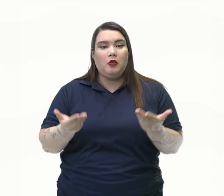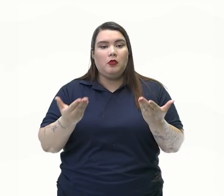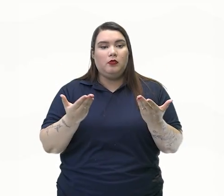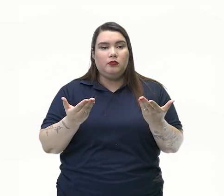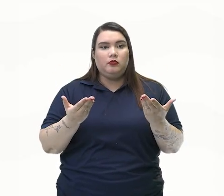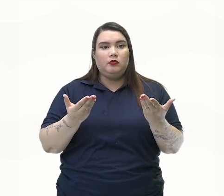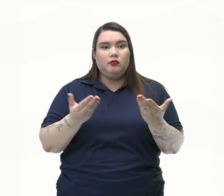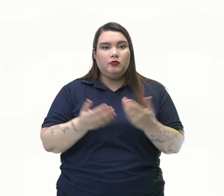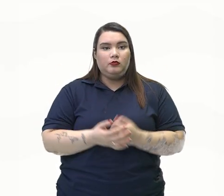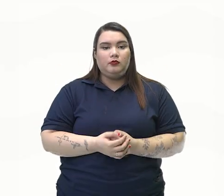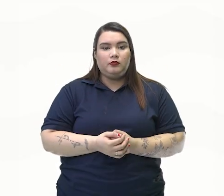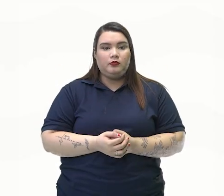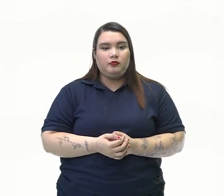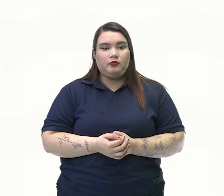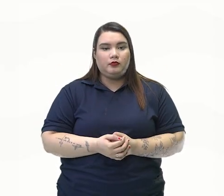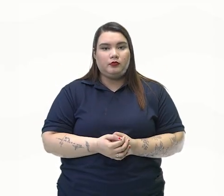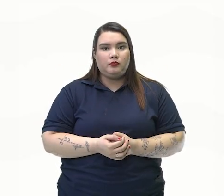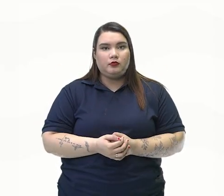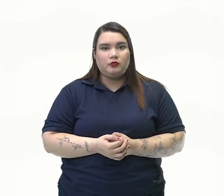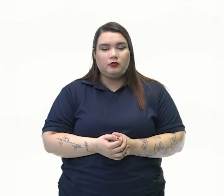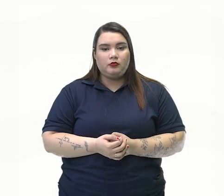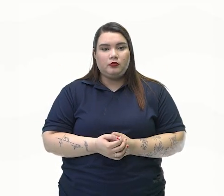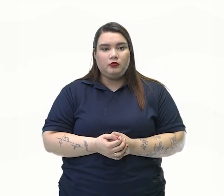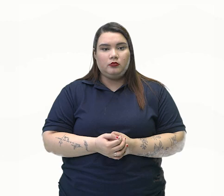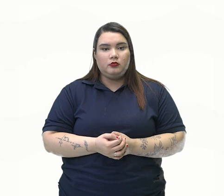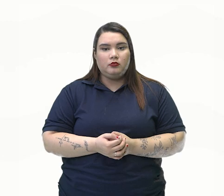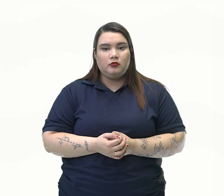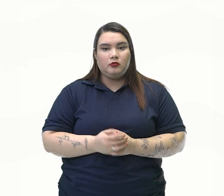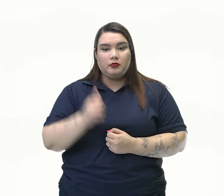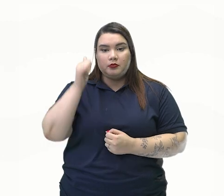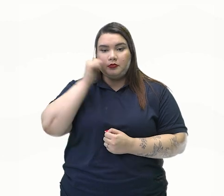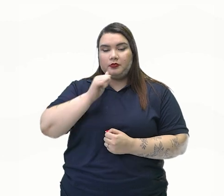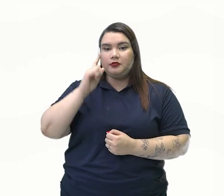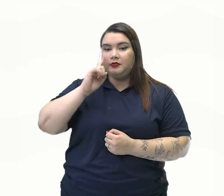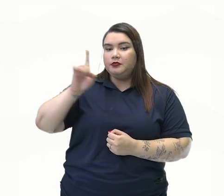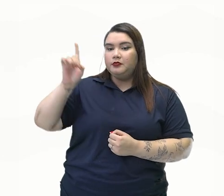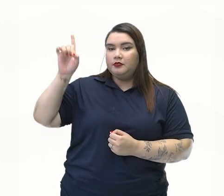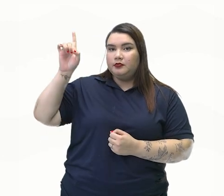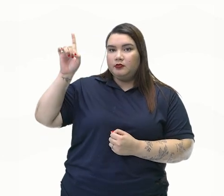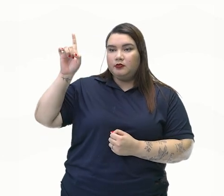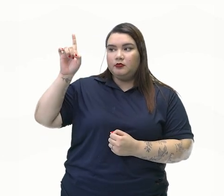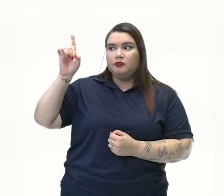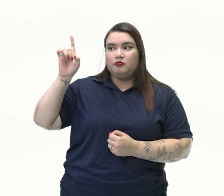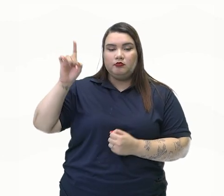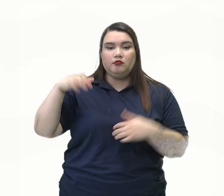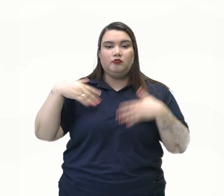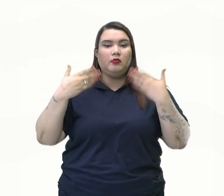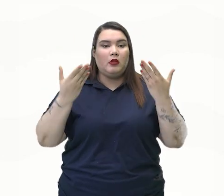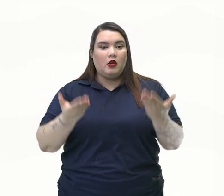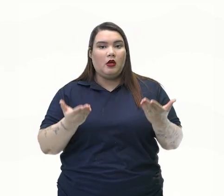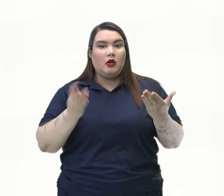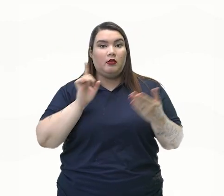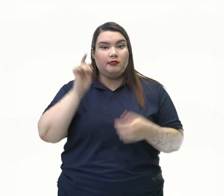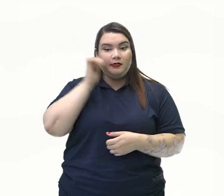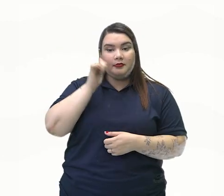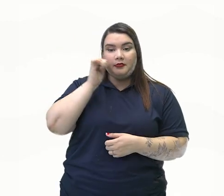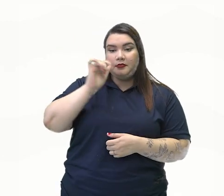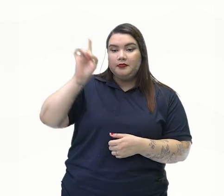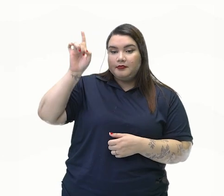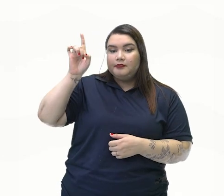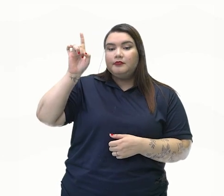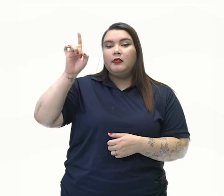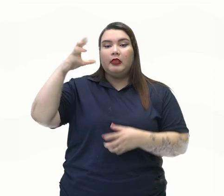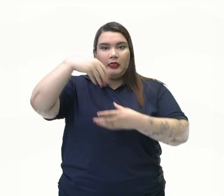neste caso, voltando aqui, ó, olha lá, a Cecília, né? Nós temos a Cecília, aí você tem.